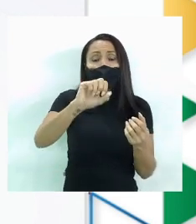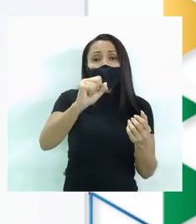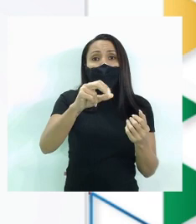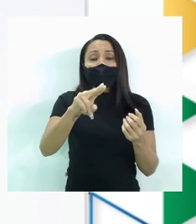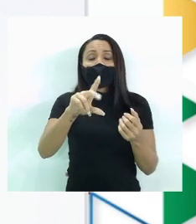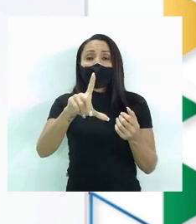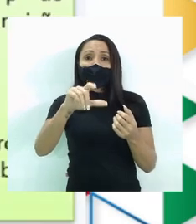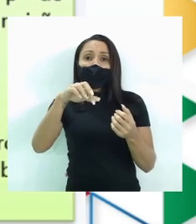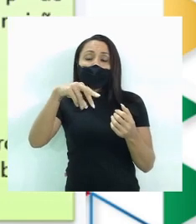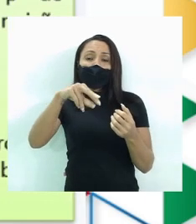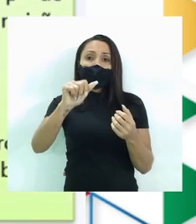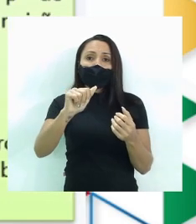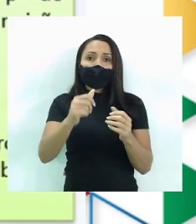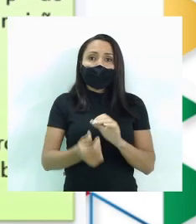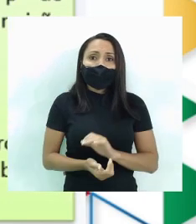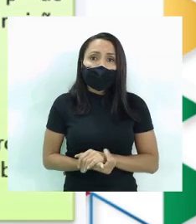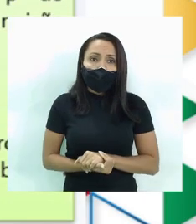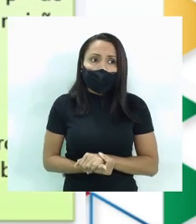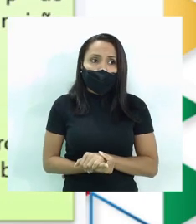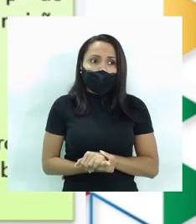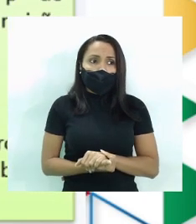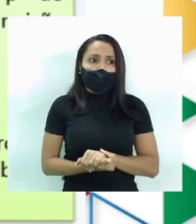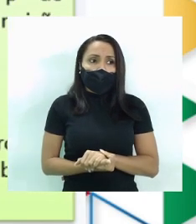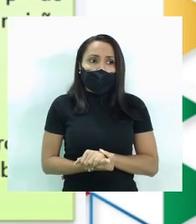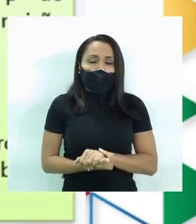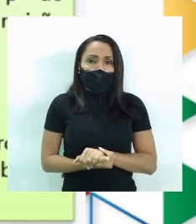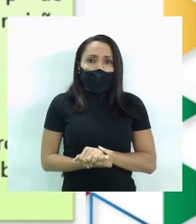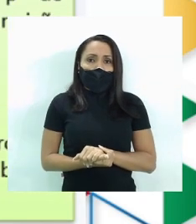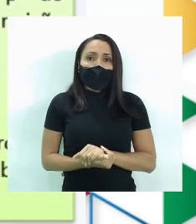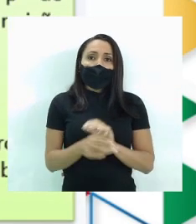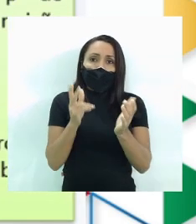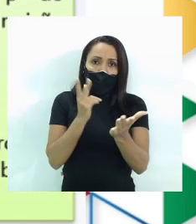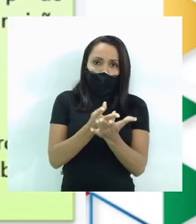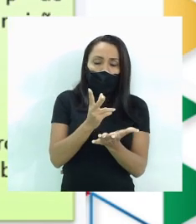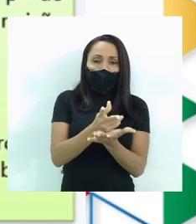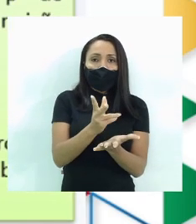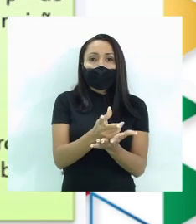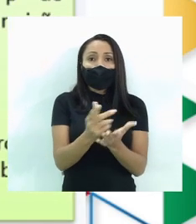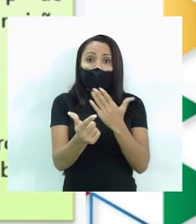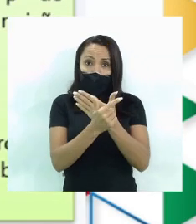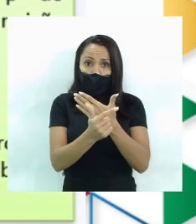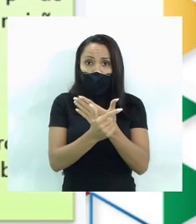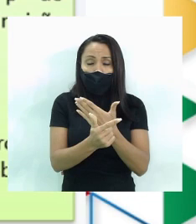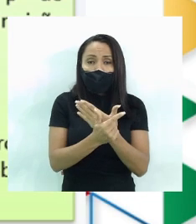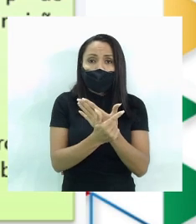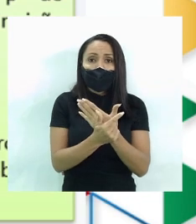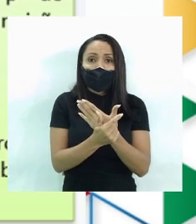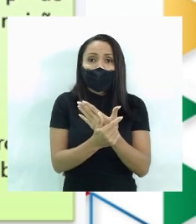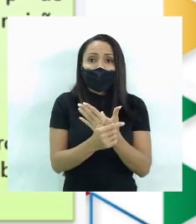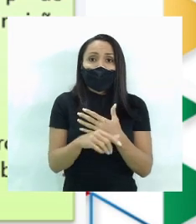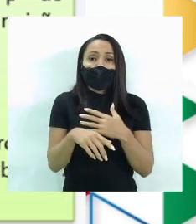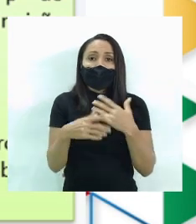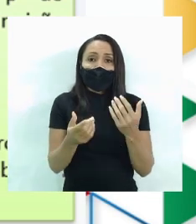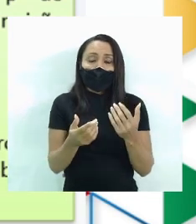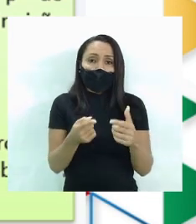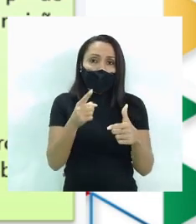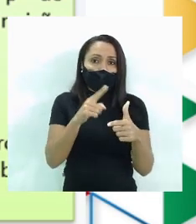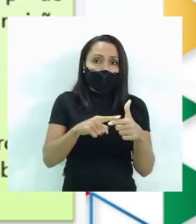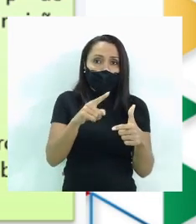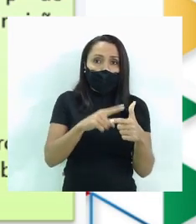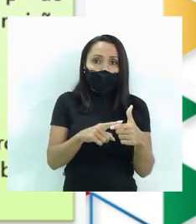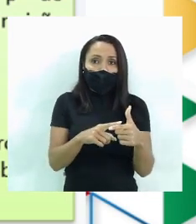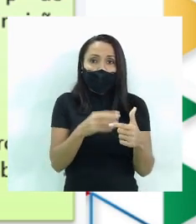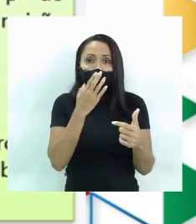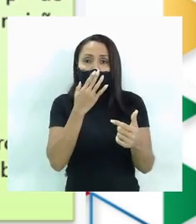certo? Vamos lá. Temos a continuação das glândulas e suas funções, tá certo? Das diabetes tipo 1,